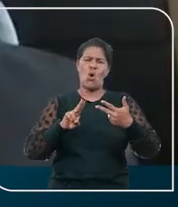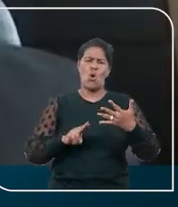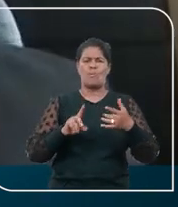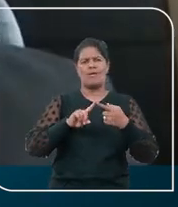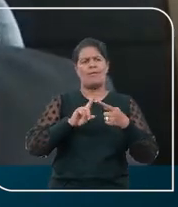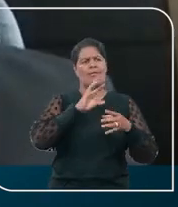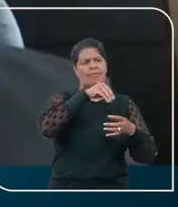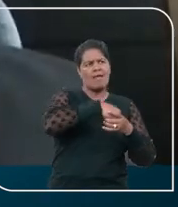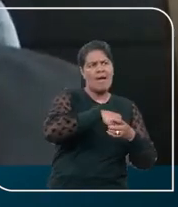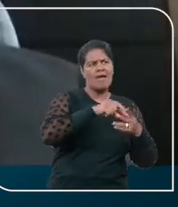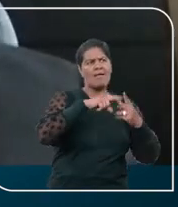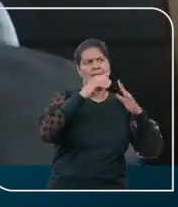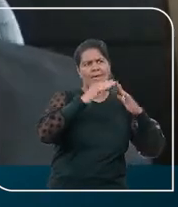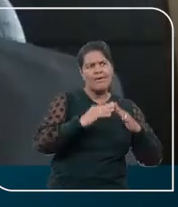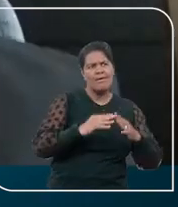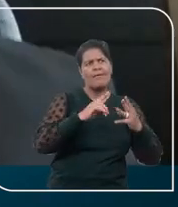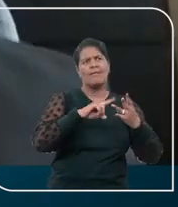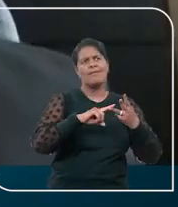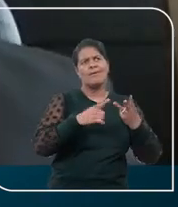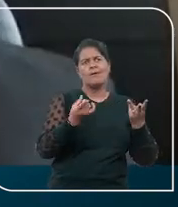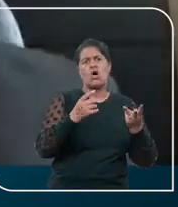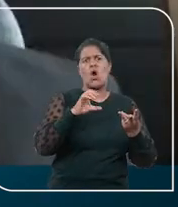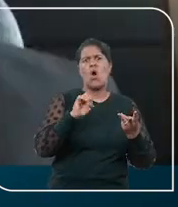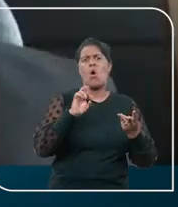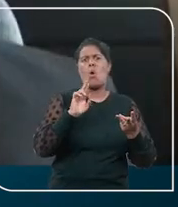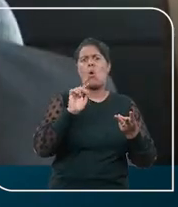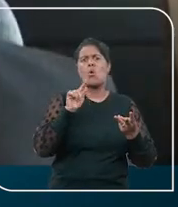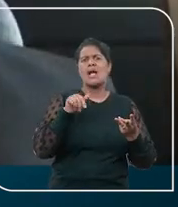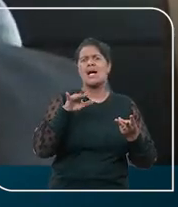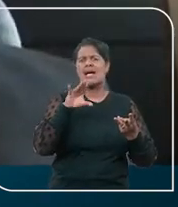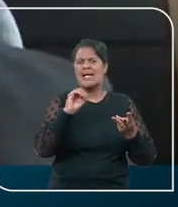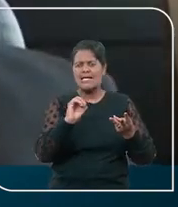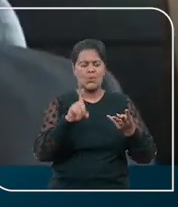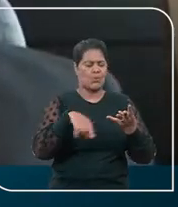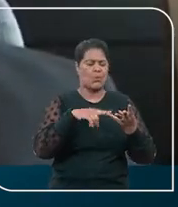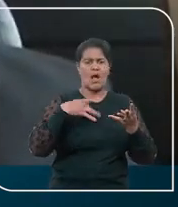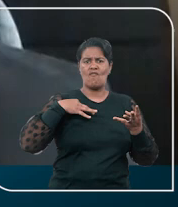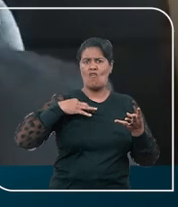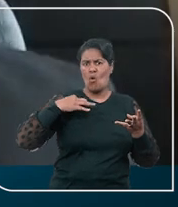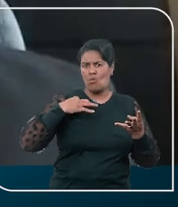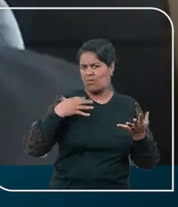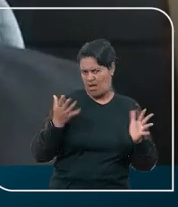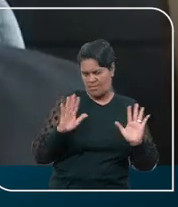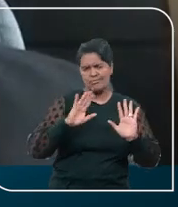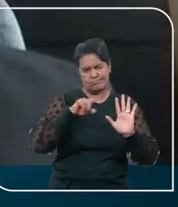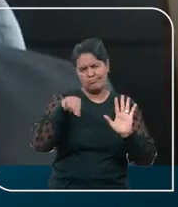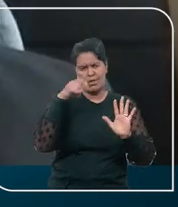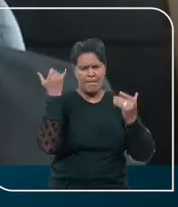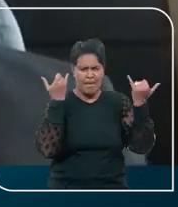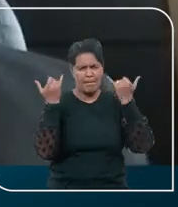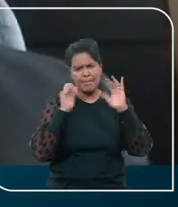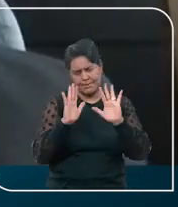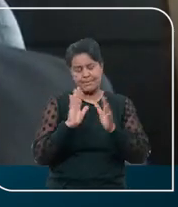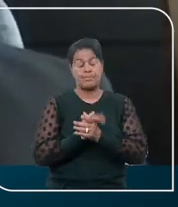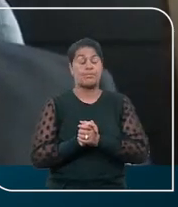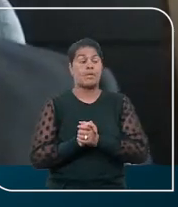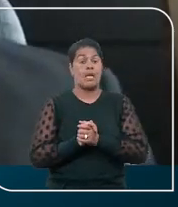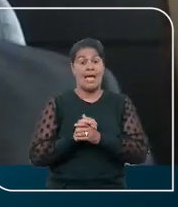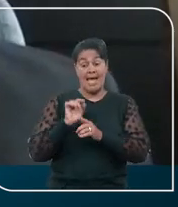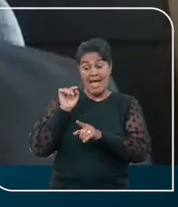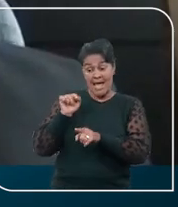morador, síndico orgânico, síndico voluntário. Percorrendo o Brasil afora, nós escutamos essas expressões. Esse seria